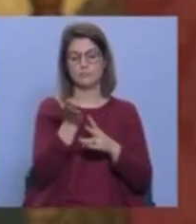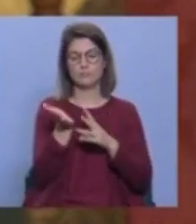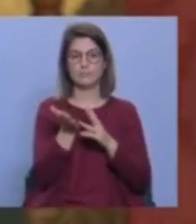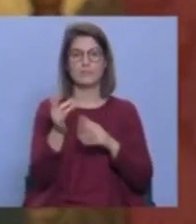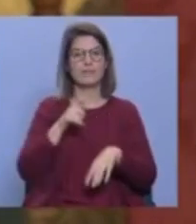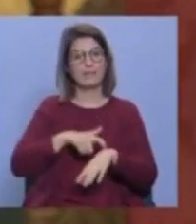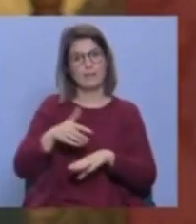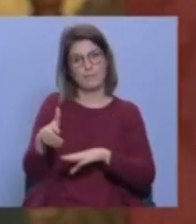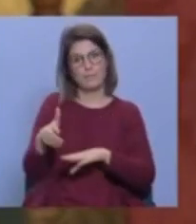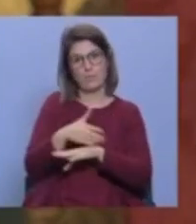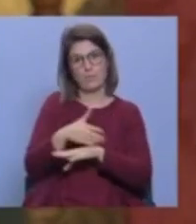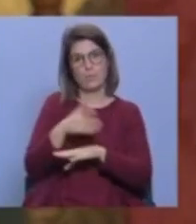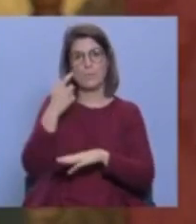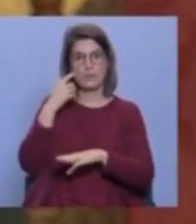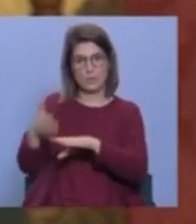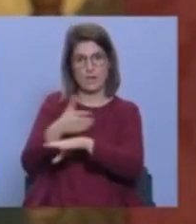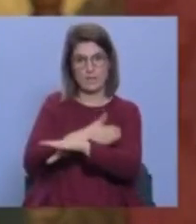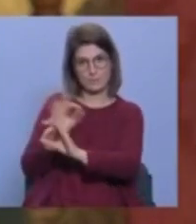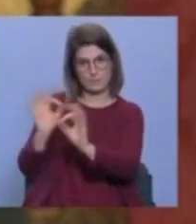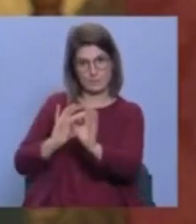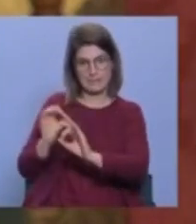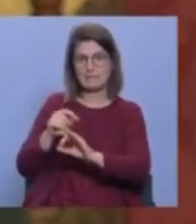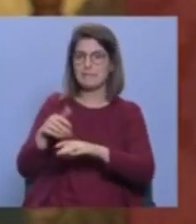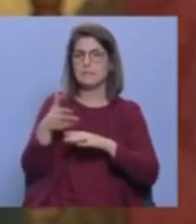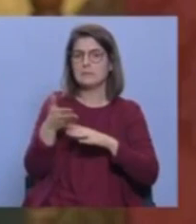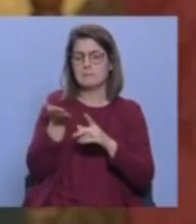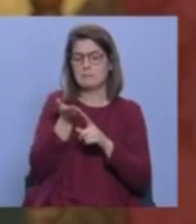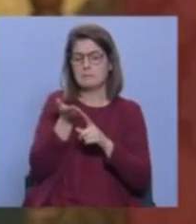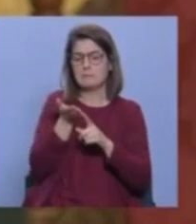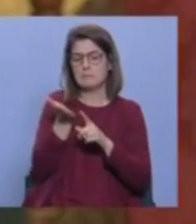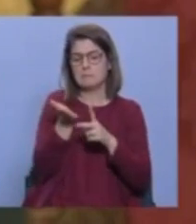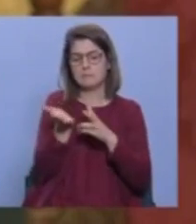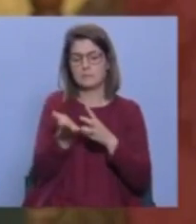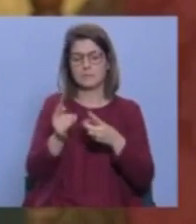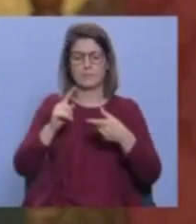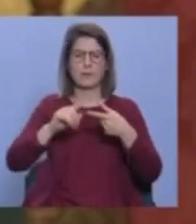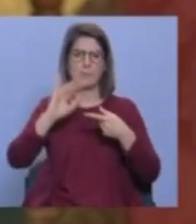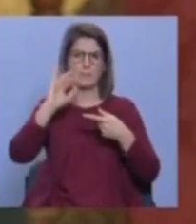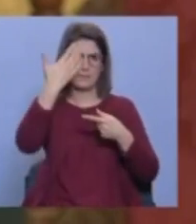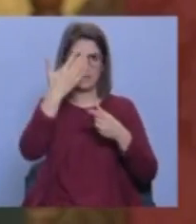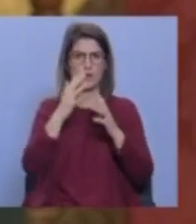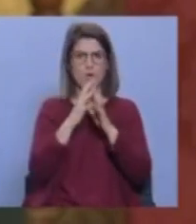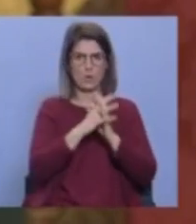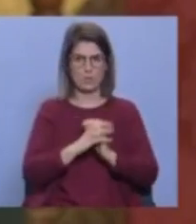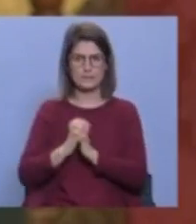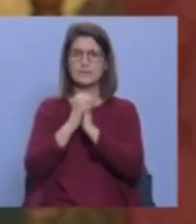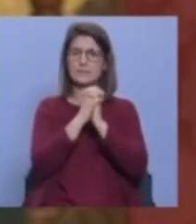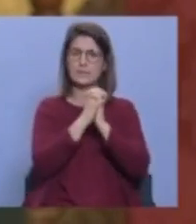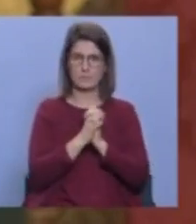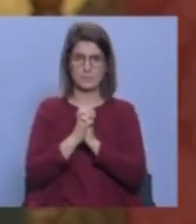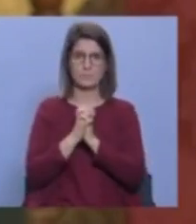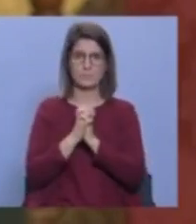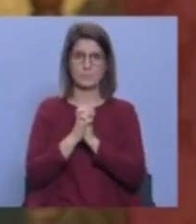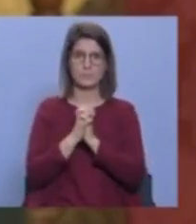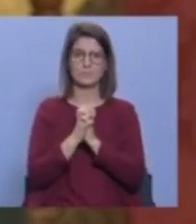quaresmal. O primeiro método vem da oração. É